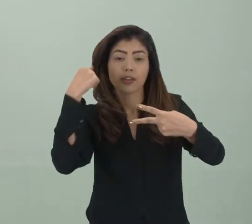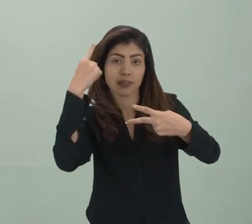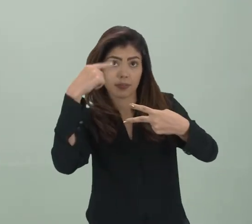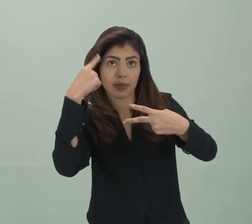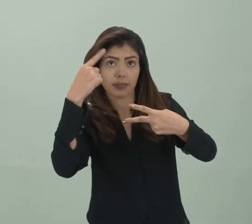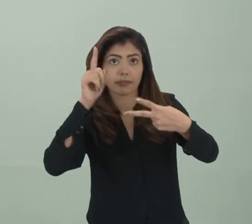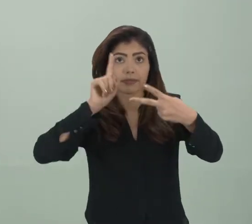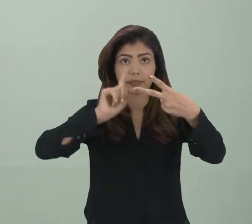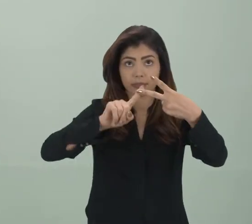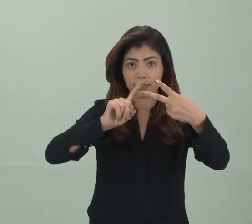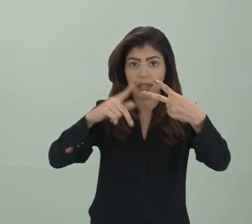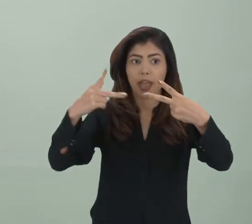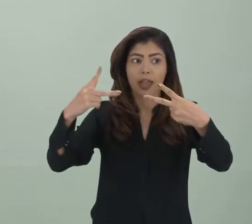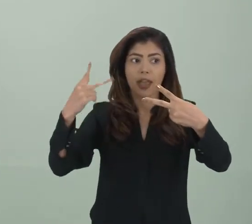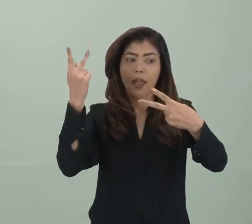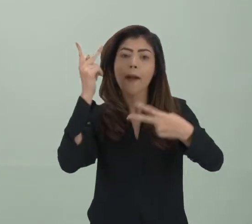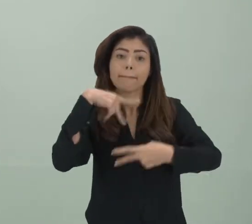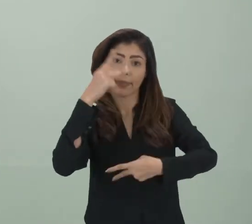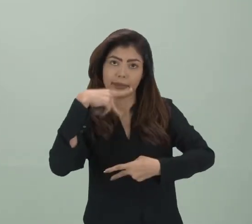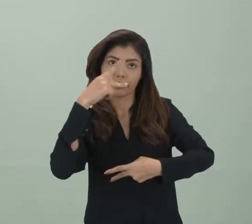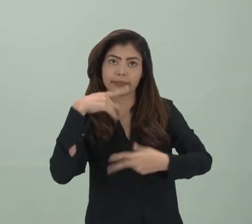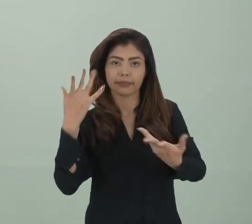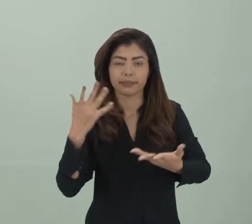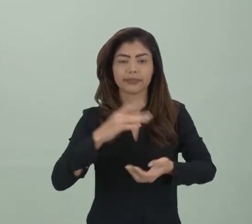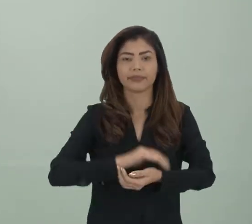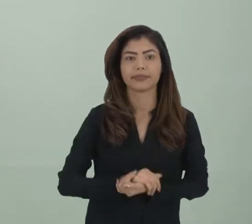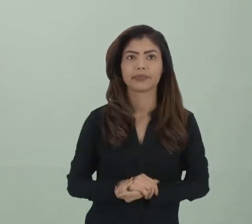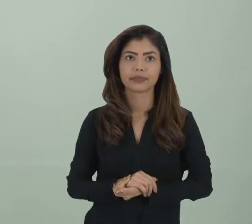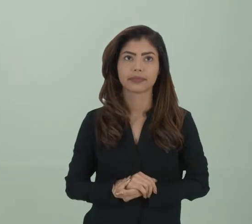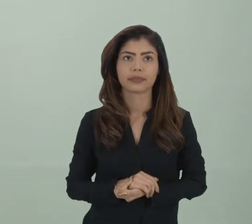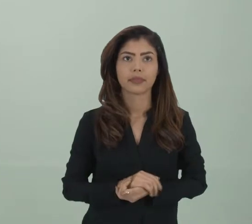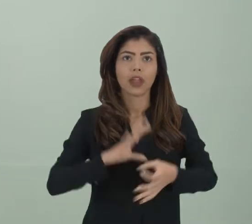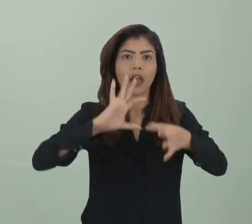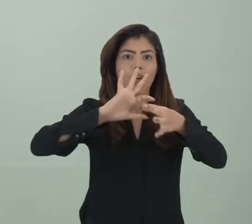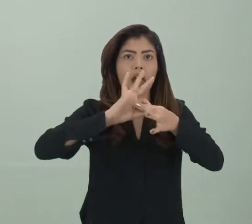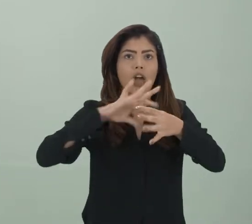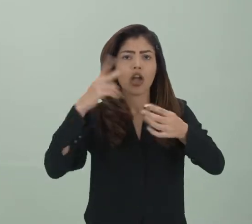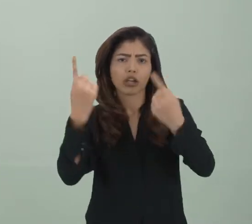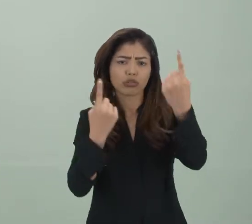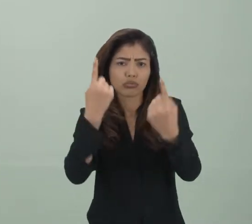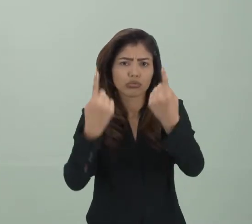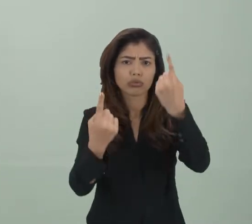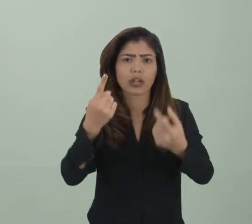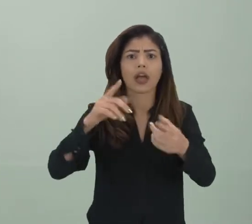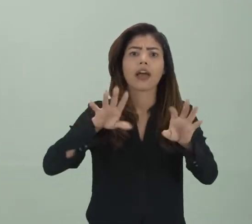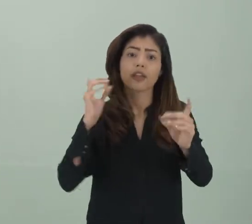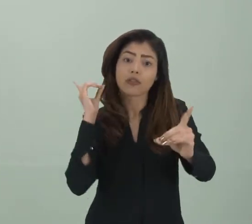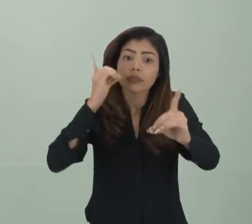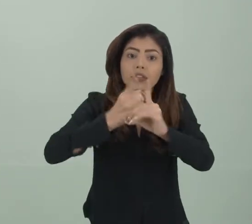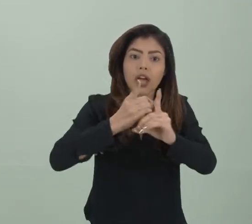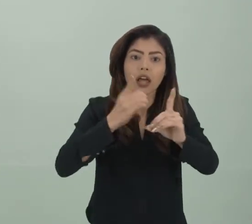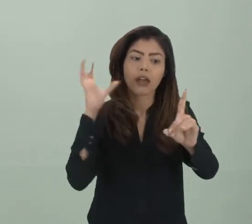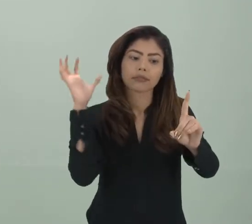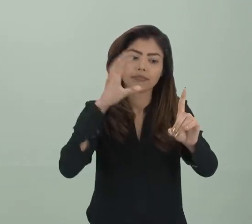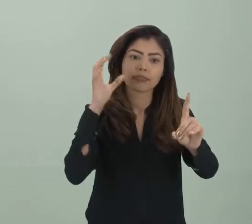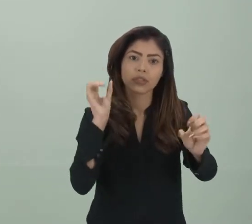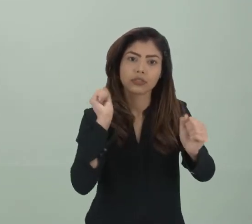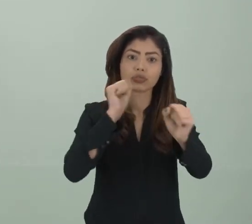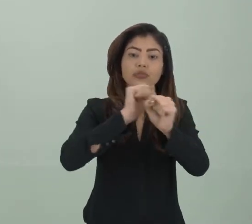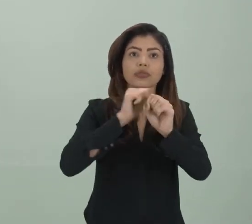da variação peruana, aqui do ladinho, próximo da gente. E como essas duas variações se encontraram no decorrer da